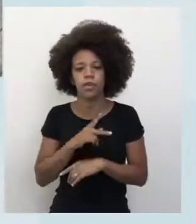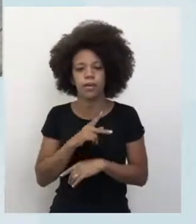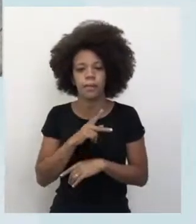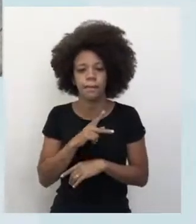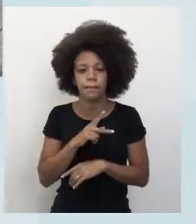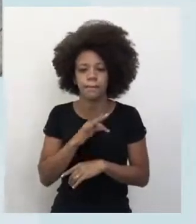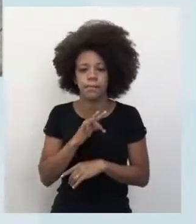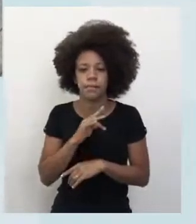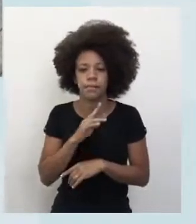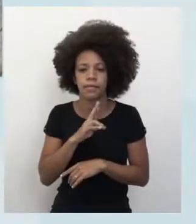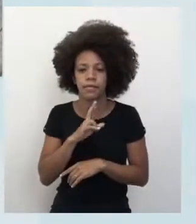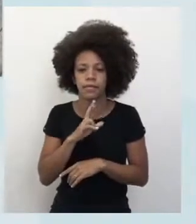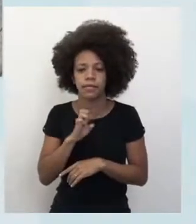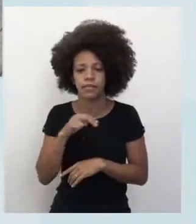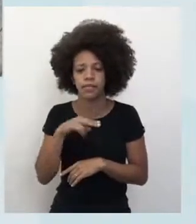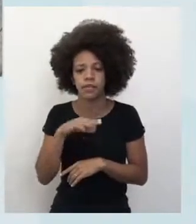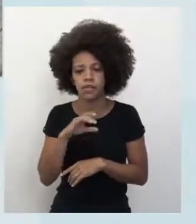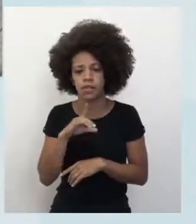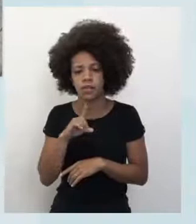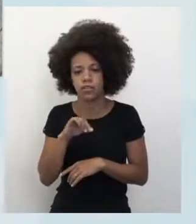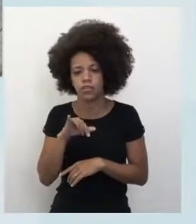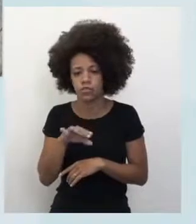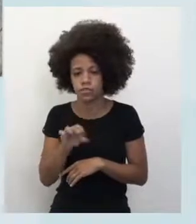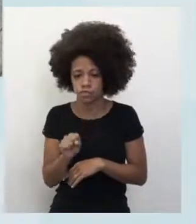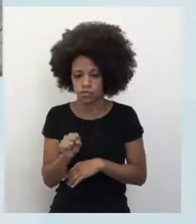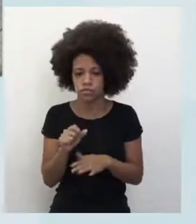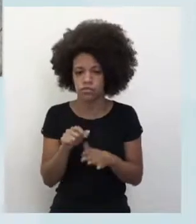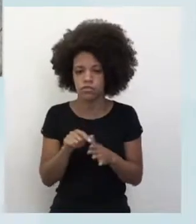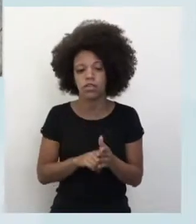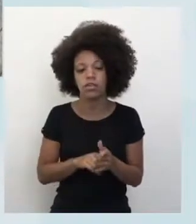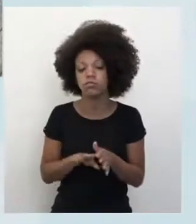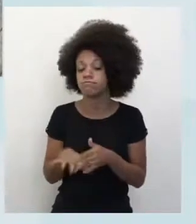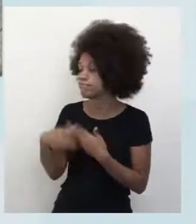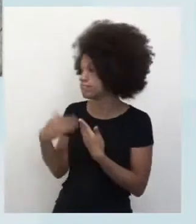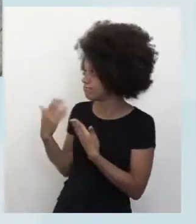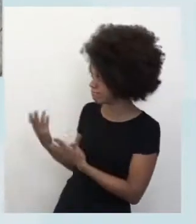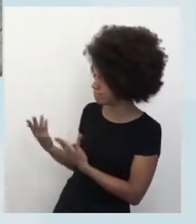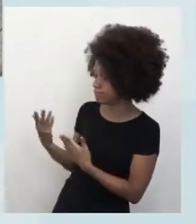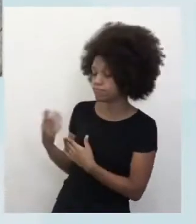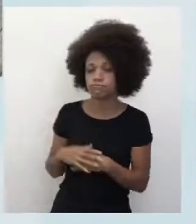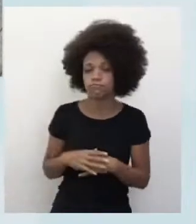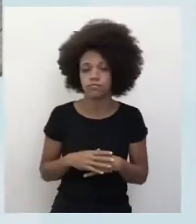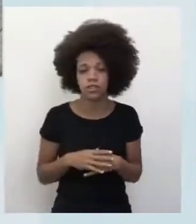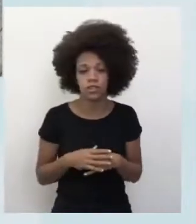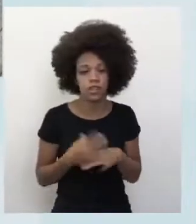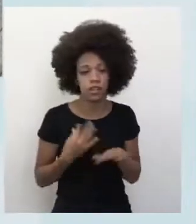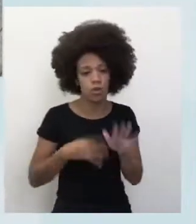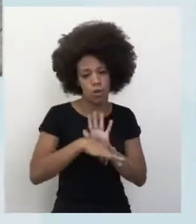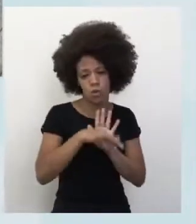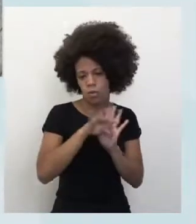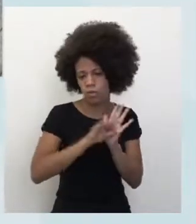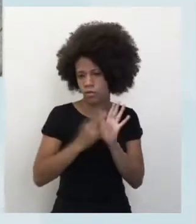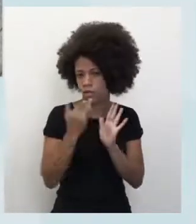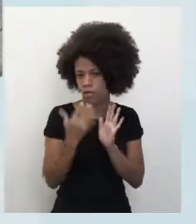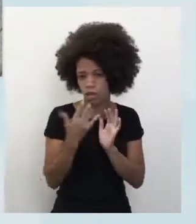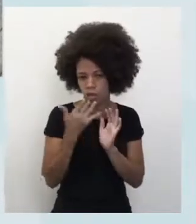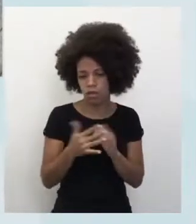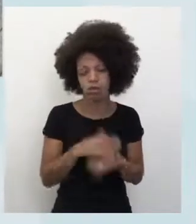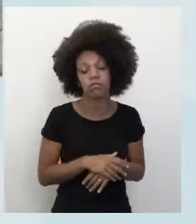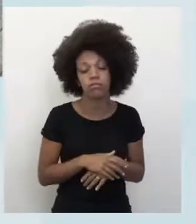possível, vocês pesquisassem, né? Um pouco, tá? É super colorido, super bacana. Então, esse é o tal